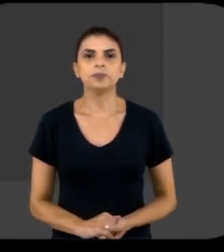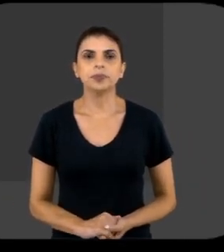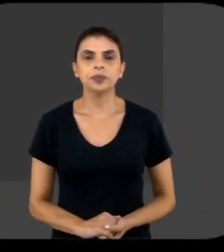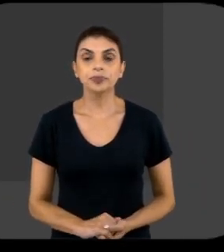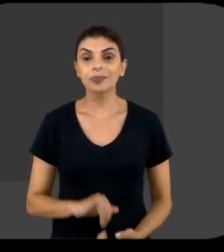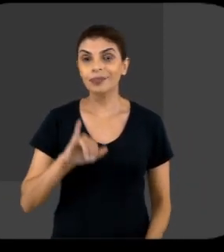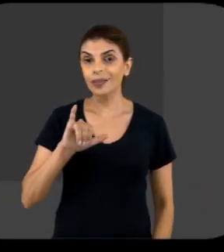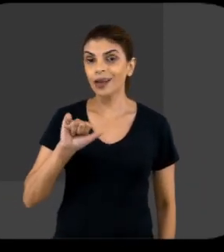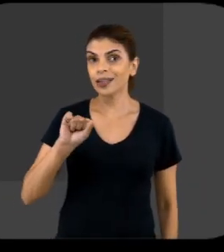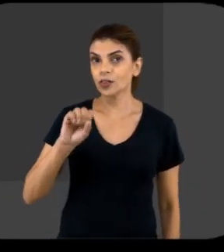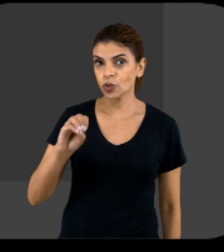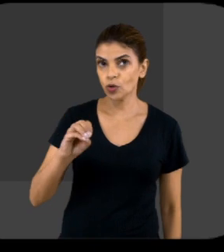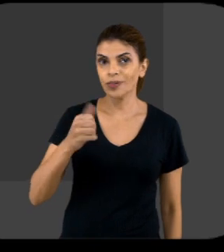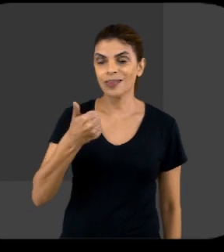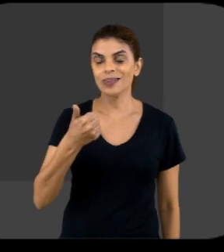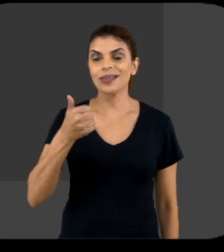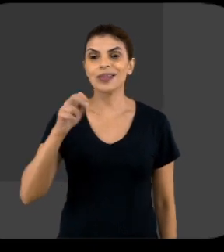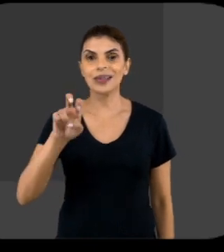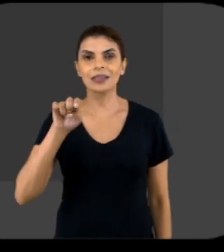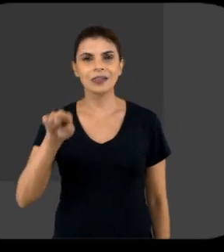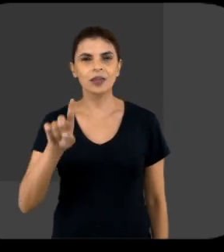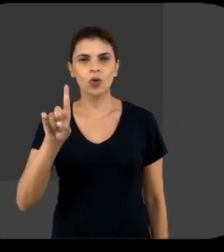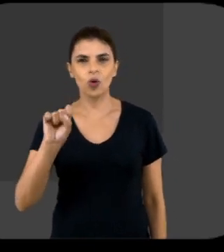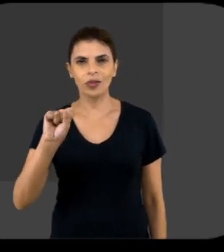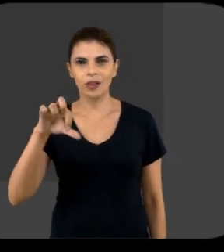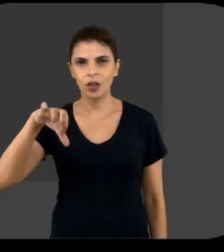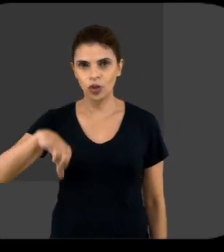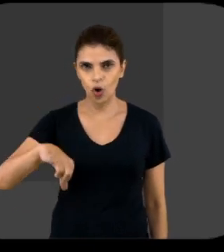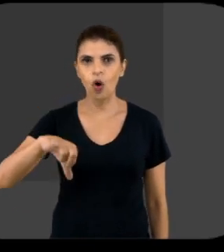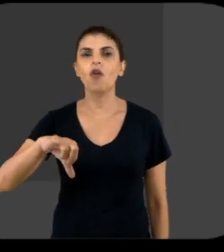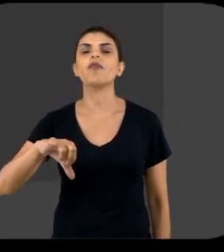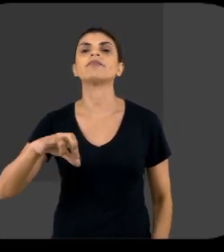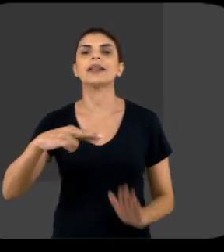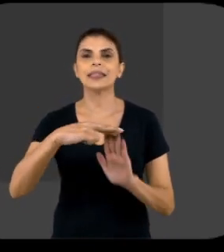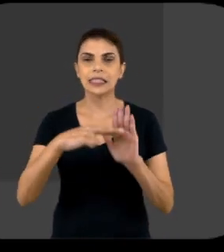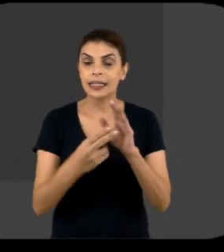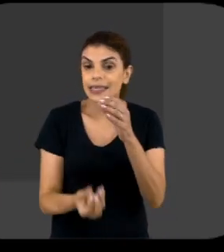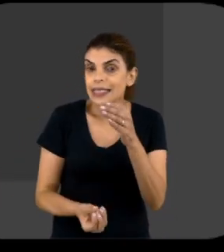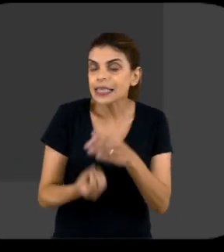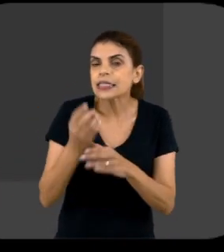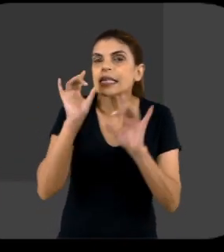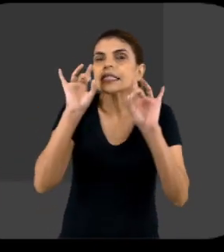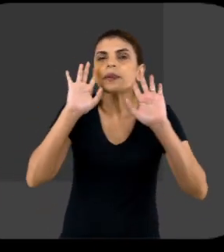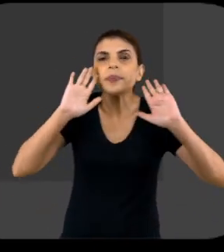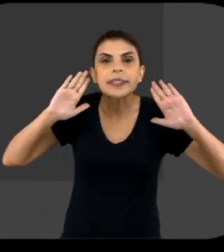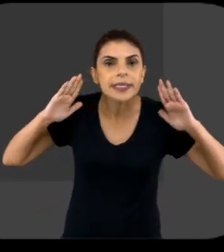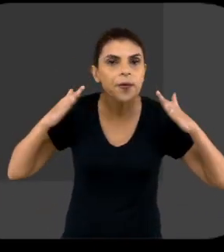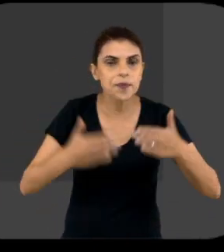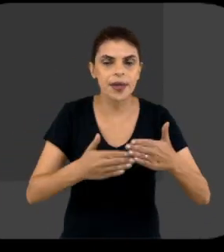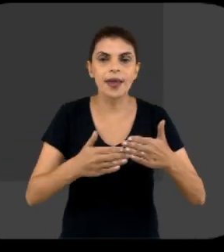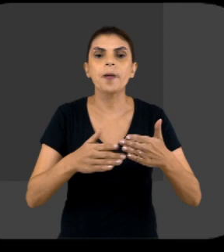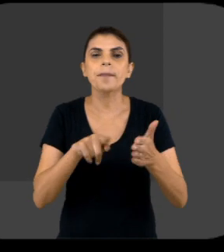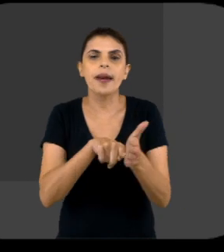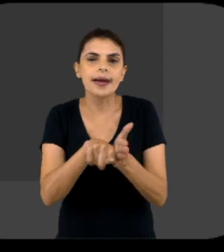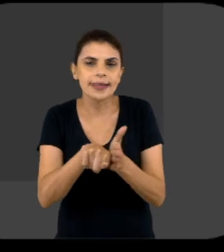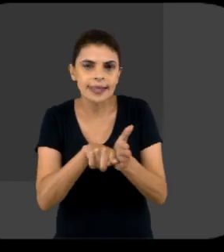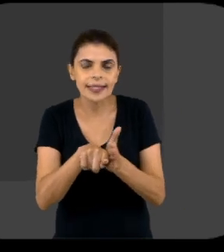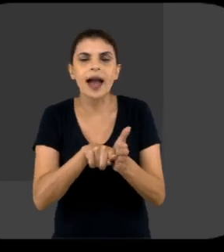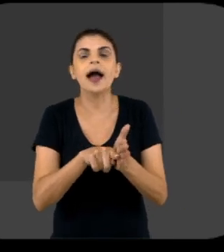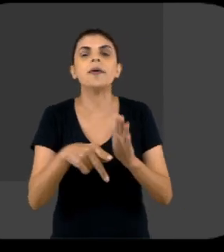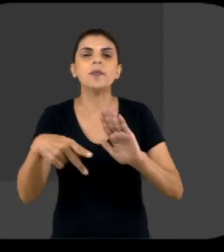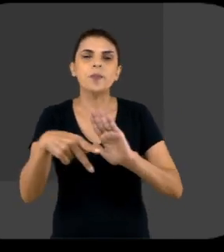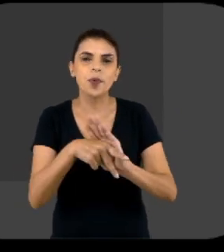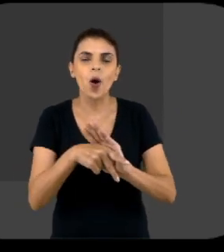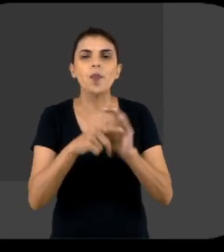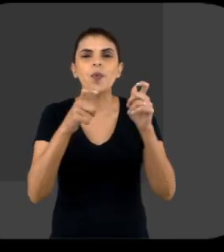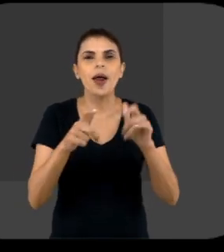A ISO 15189, ela já é uma norma da família ISO, que foi criada especificamente para análises clínicas. Então,